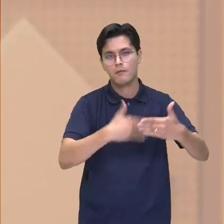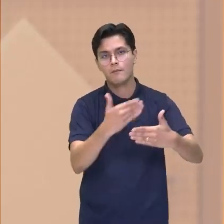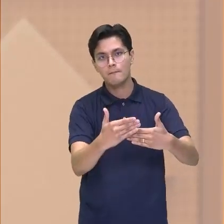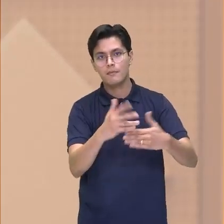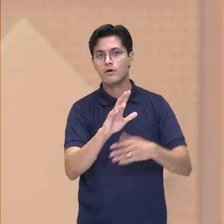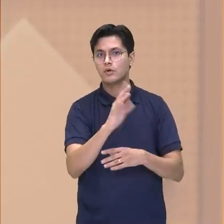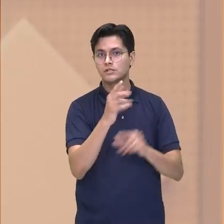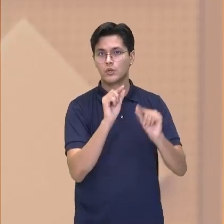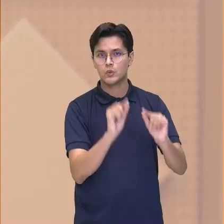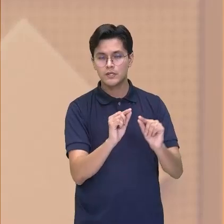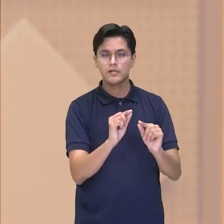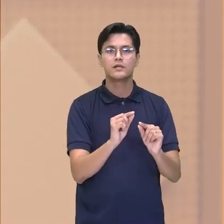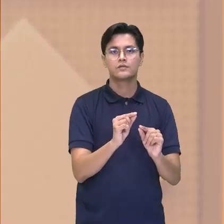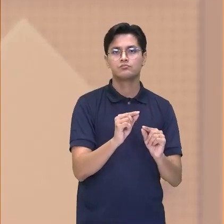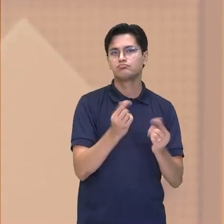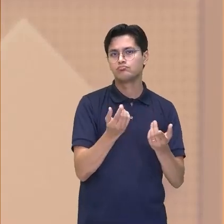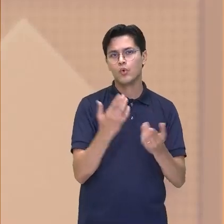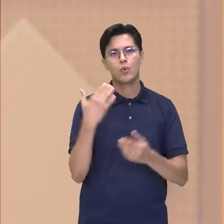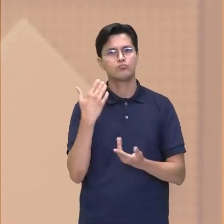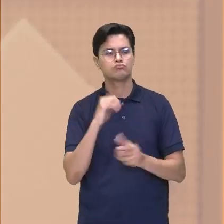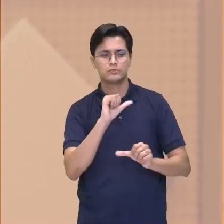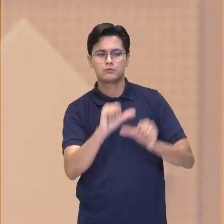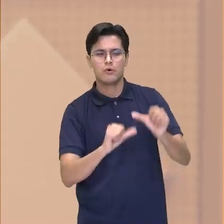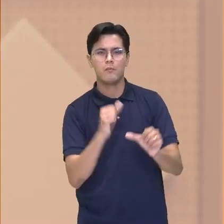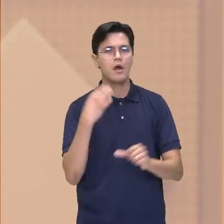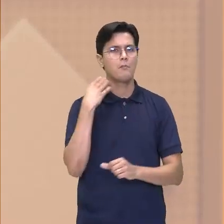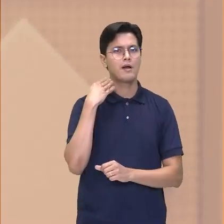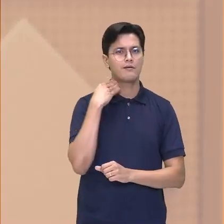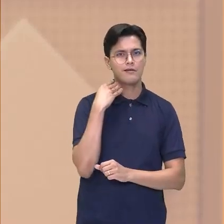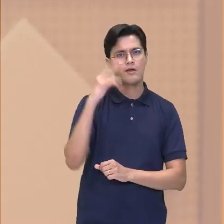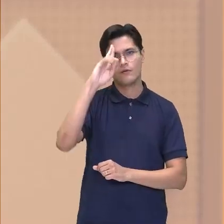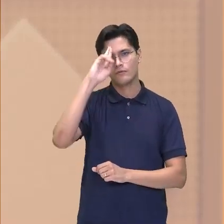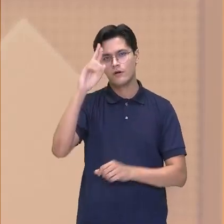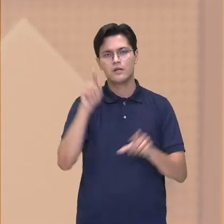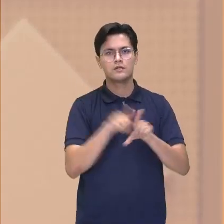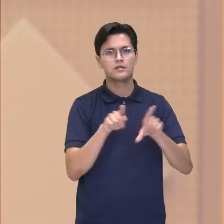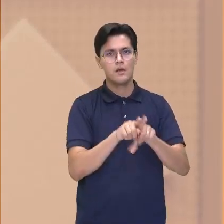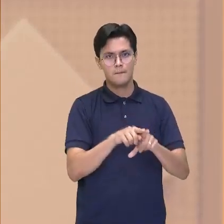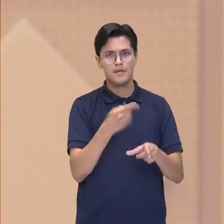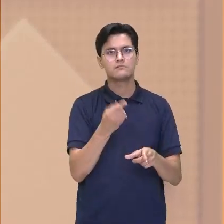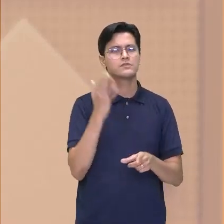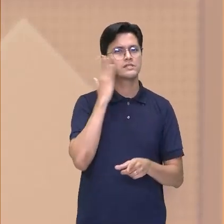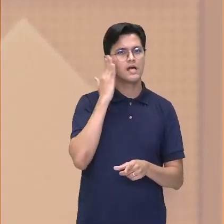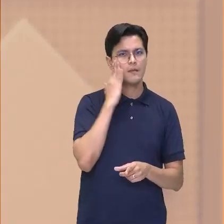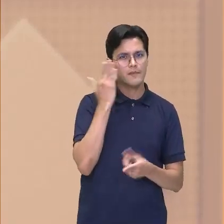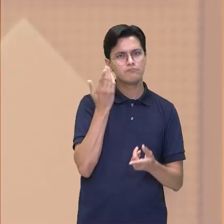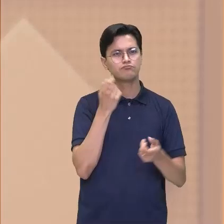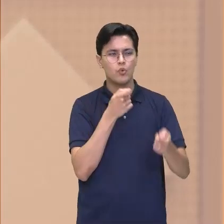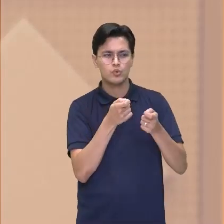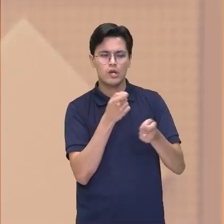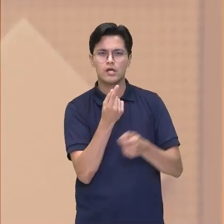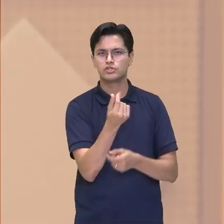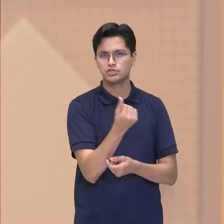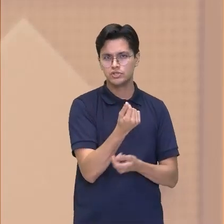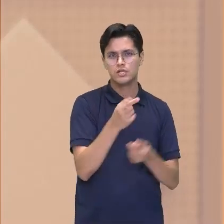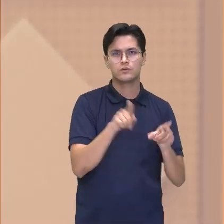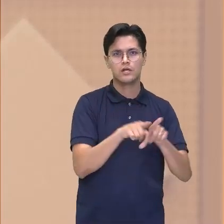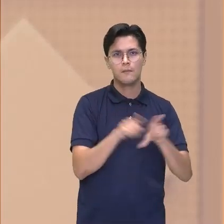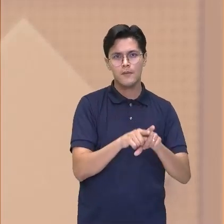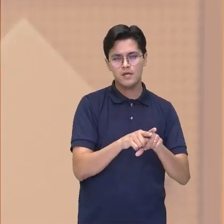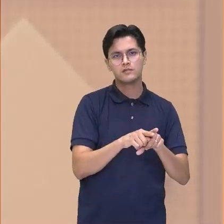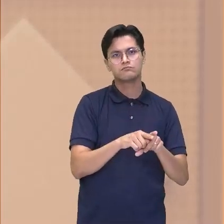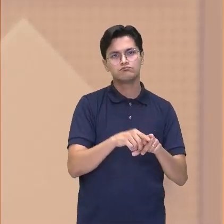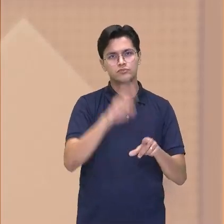os banqueiros, eles vão lidar com o dinheiro, vão ser comerciantes. E para a burguesia, a